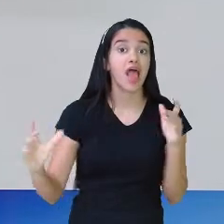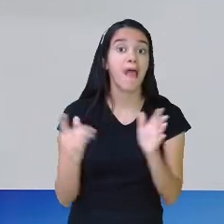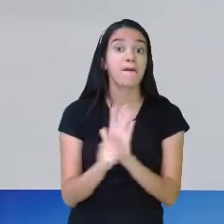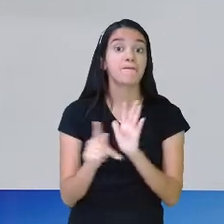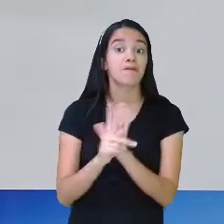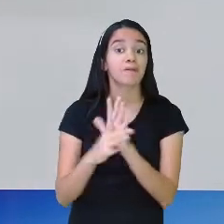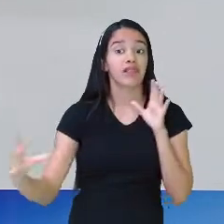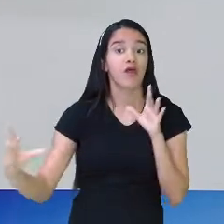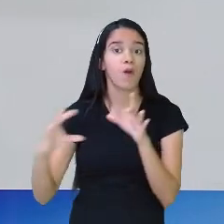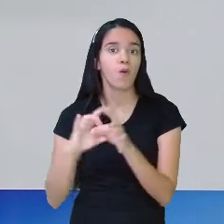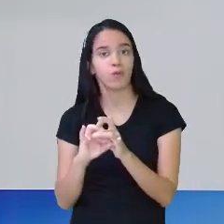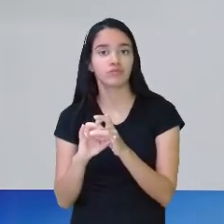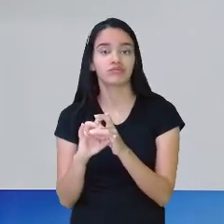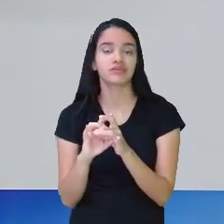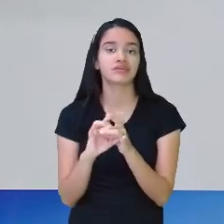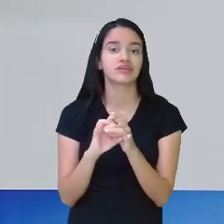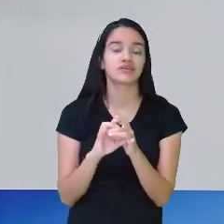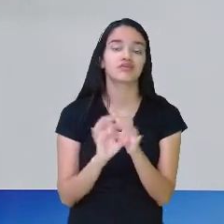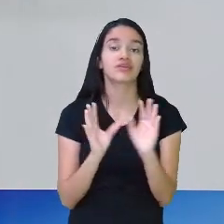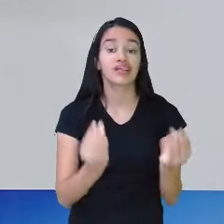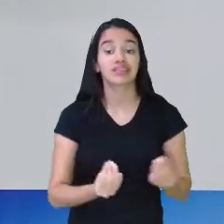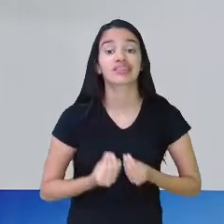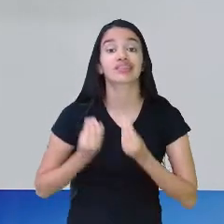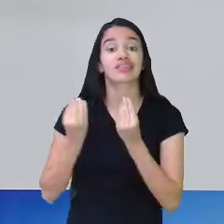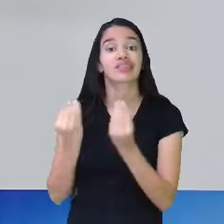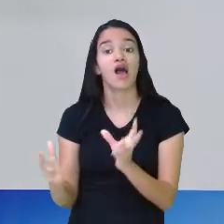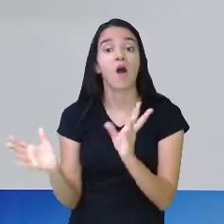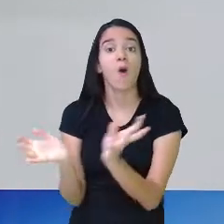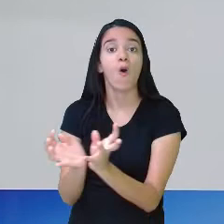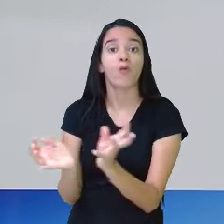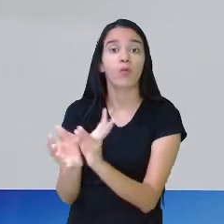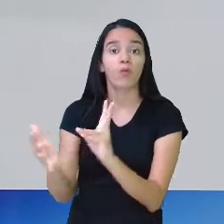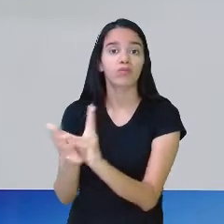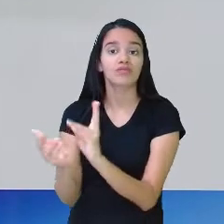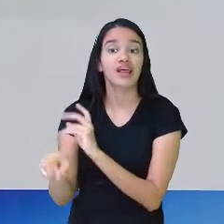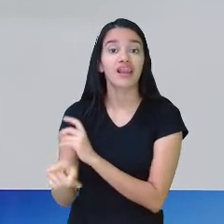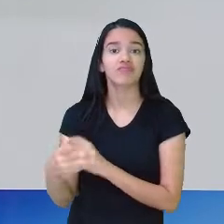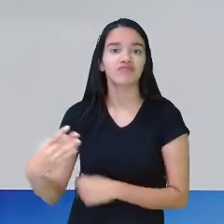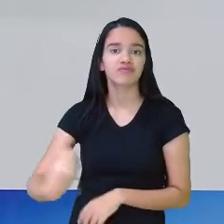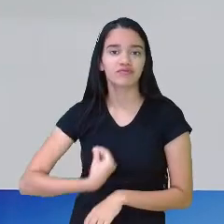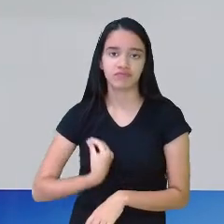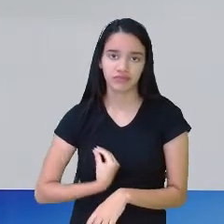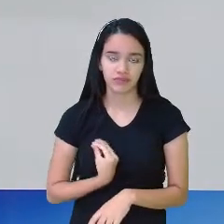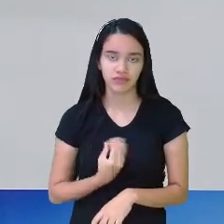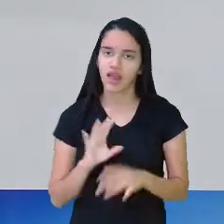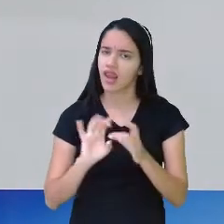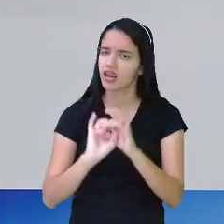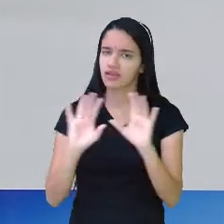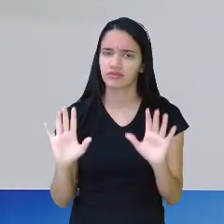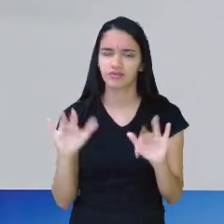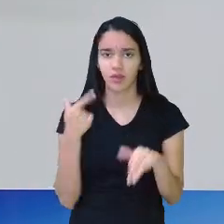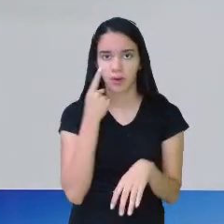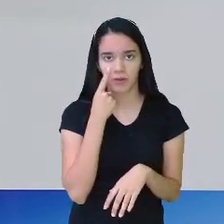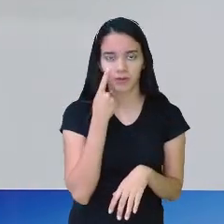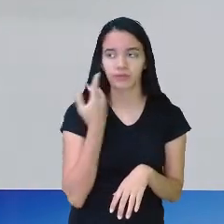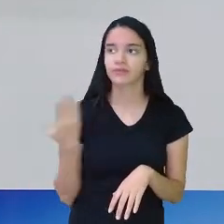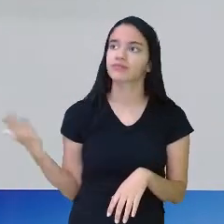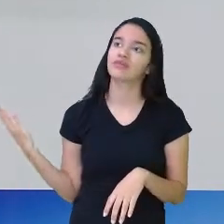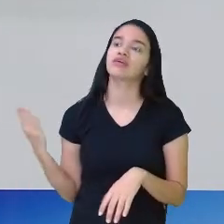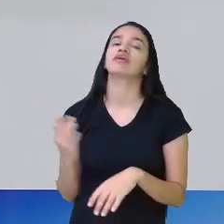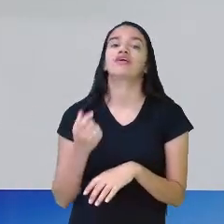são dadas para os povos indígenas viverem livremente. Olha só.